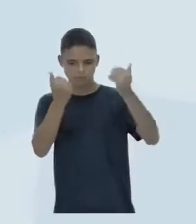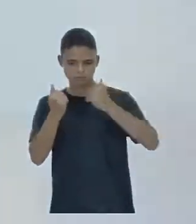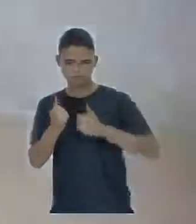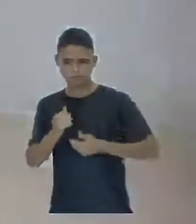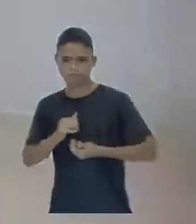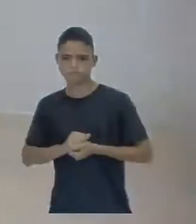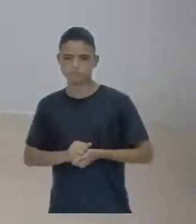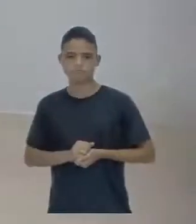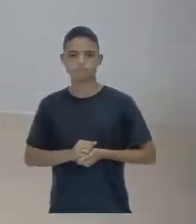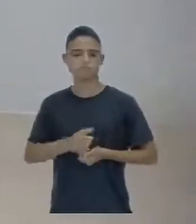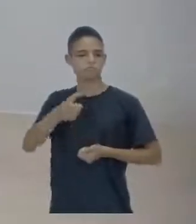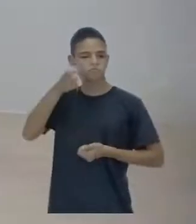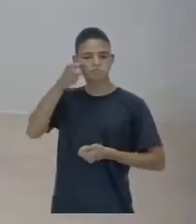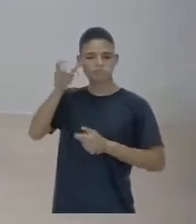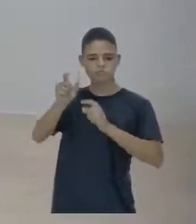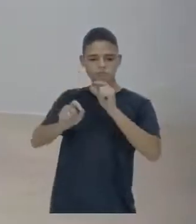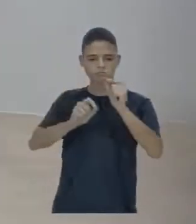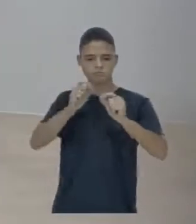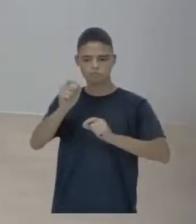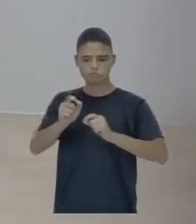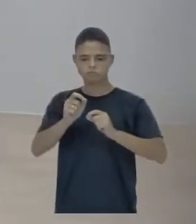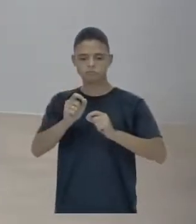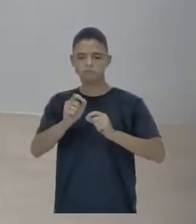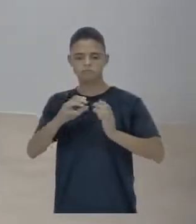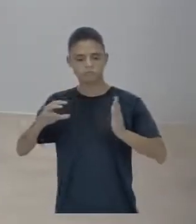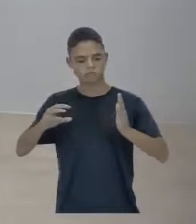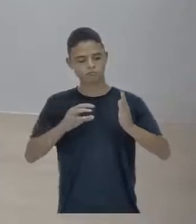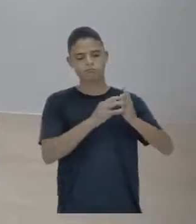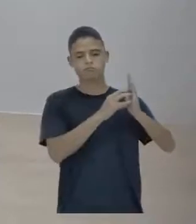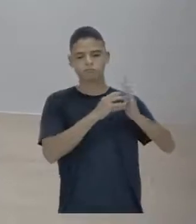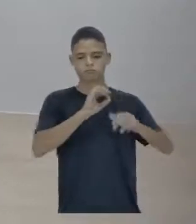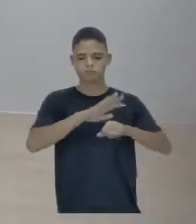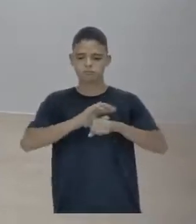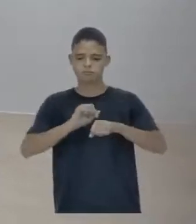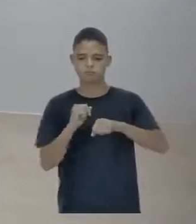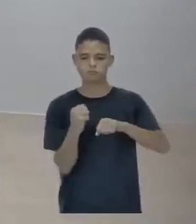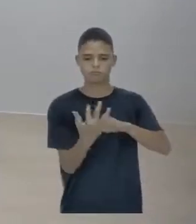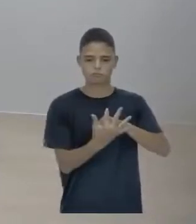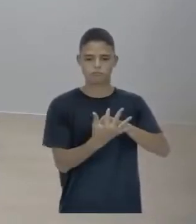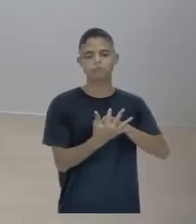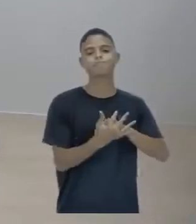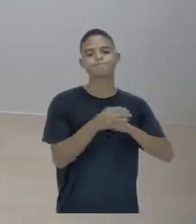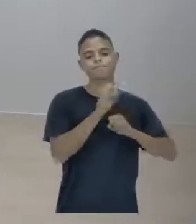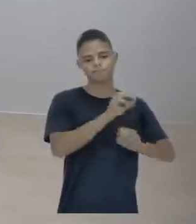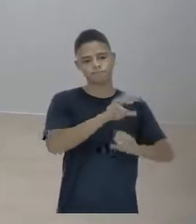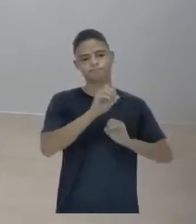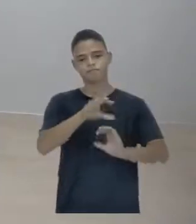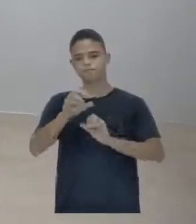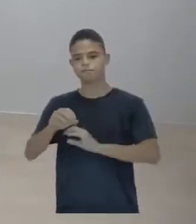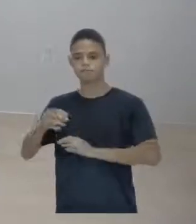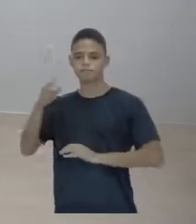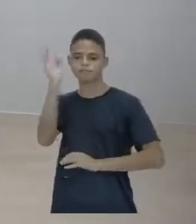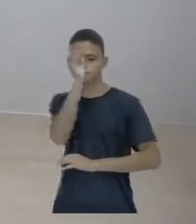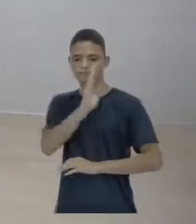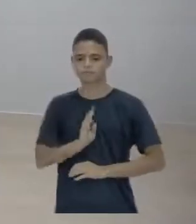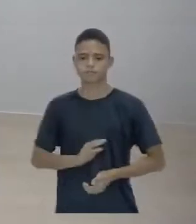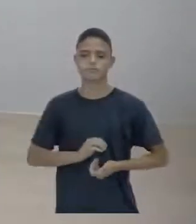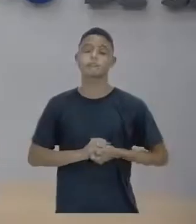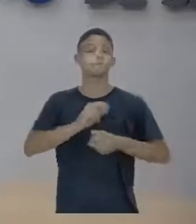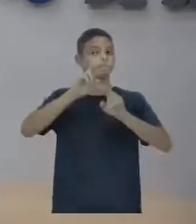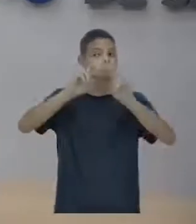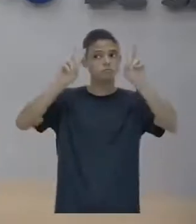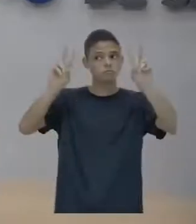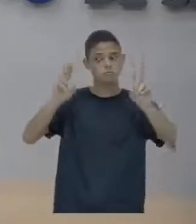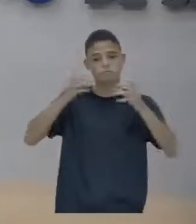interessante professor Mauro, os impactos da pandemia na educação brasileira. Os impactos da pandemia na educação, perfeito. É um bom tema, um bom tema. Leva